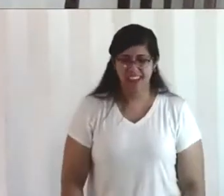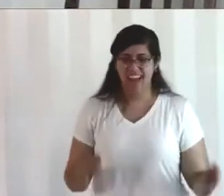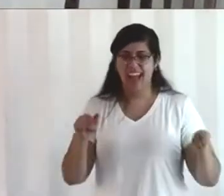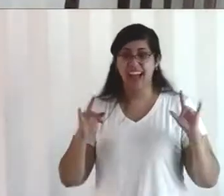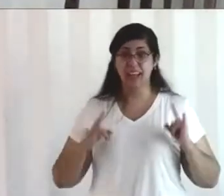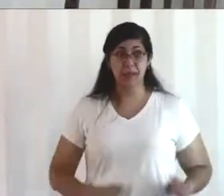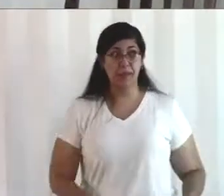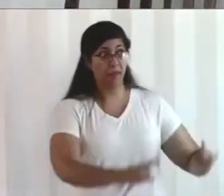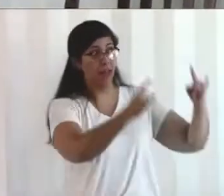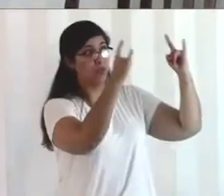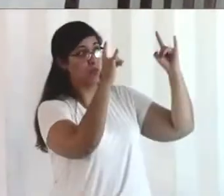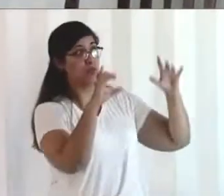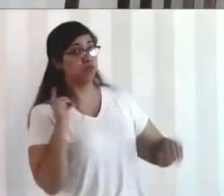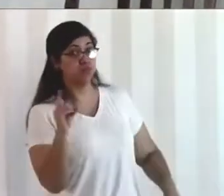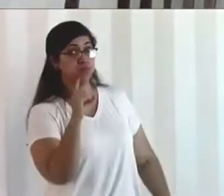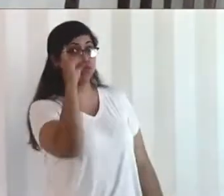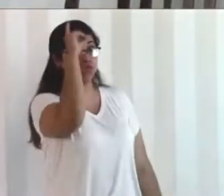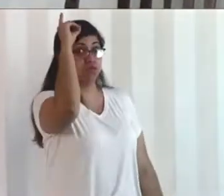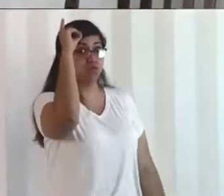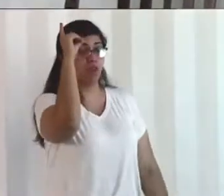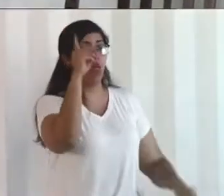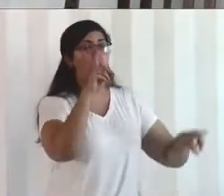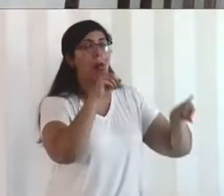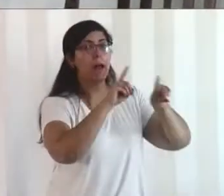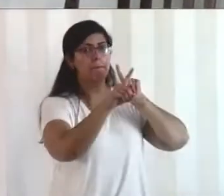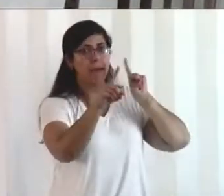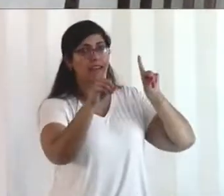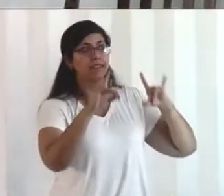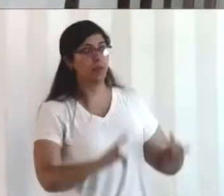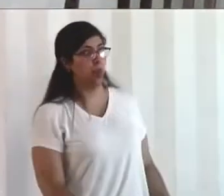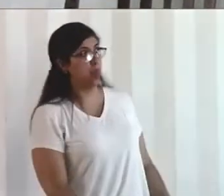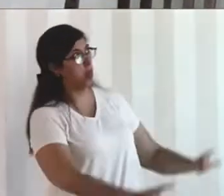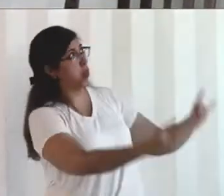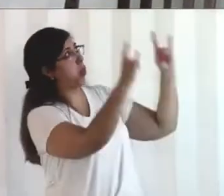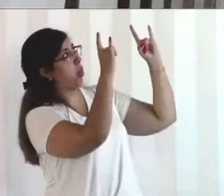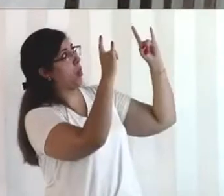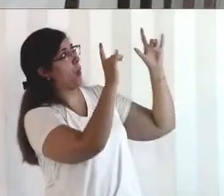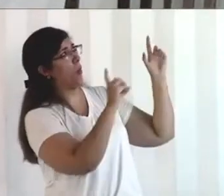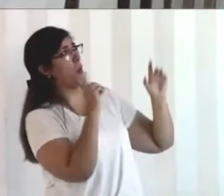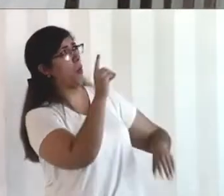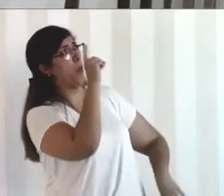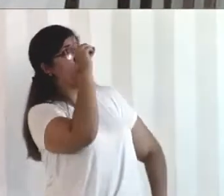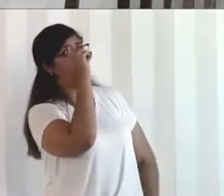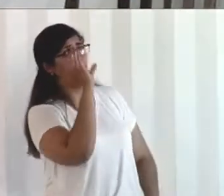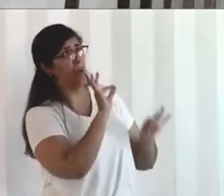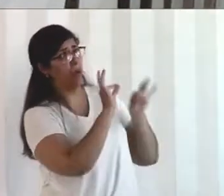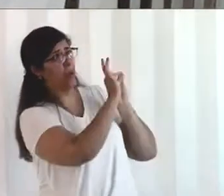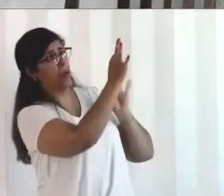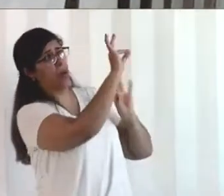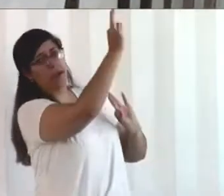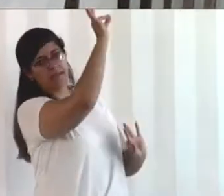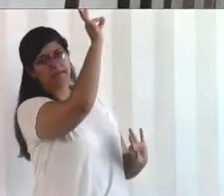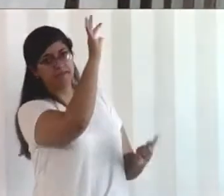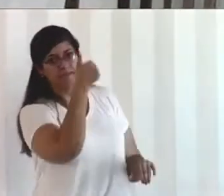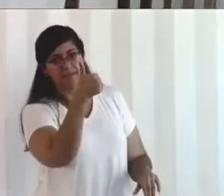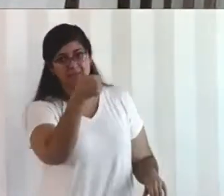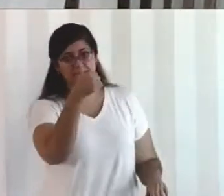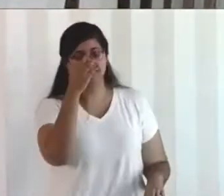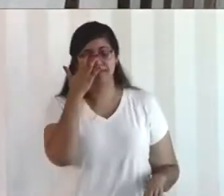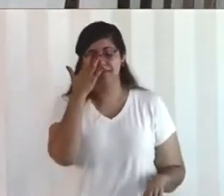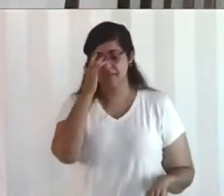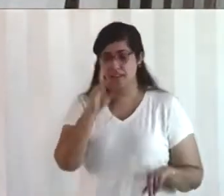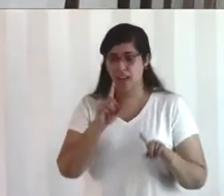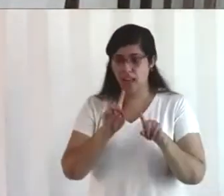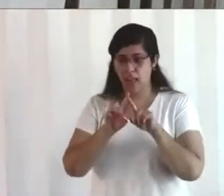no Brasil também, mas aqui nós temos verdadeiros arranha-céus. Essa não é uma realidade da Europa medieval e depois